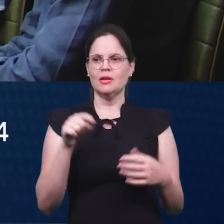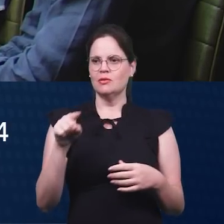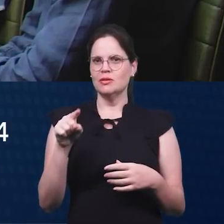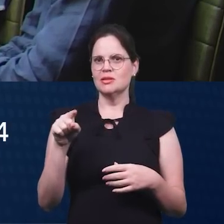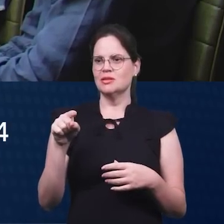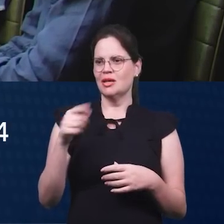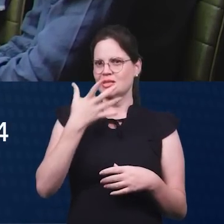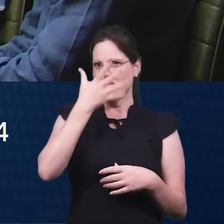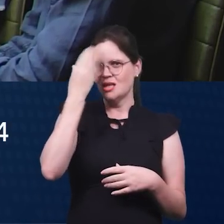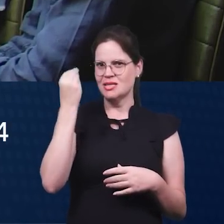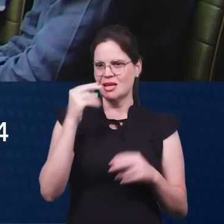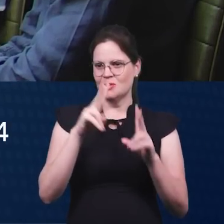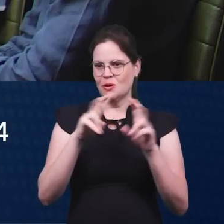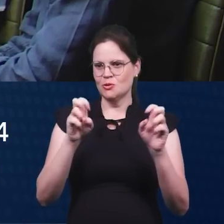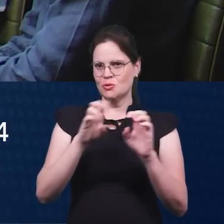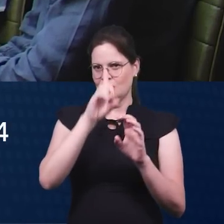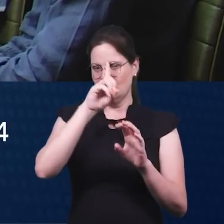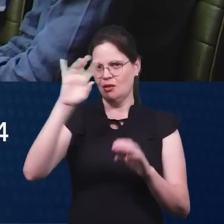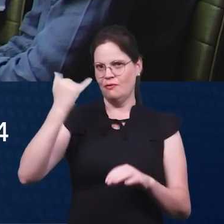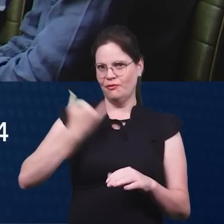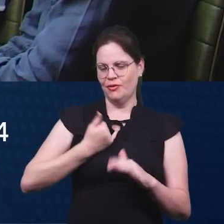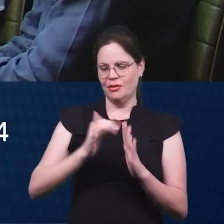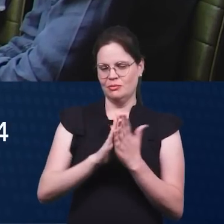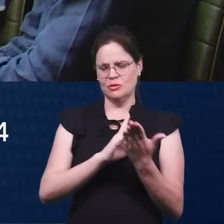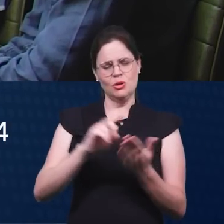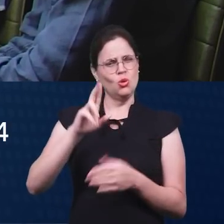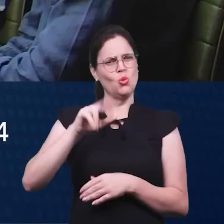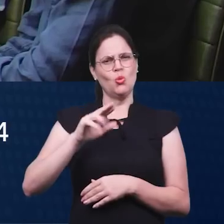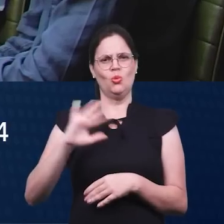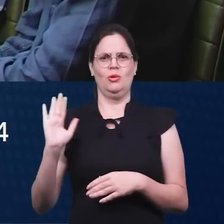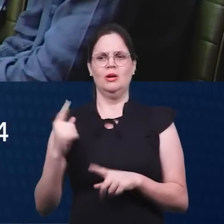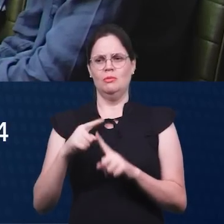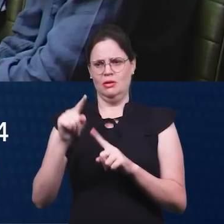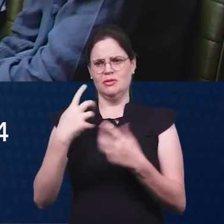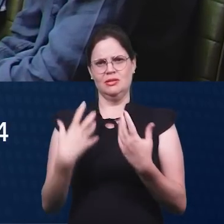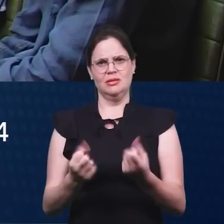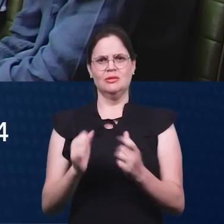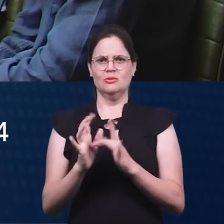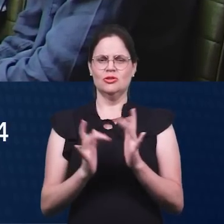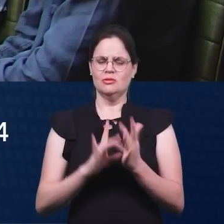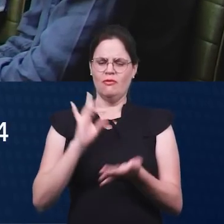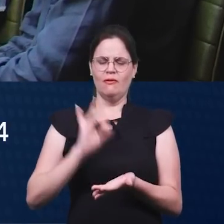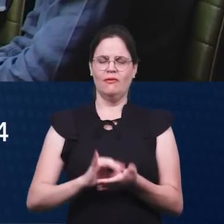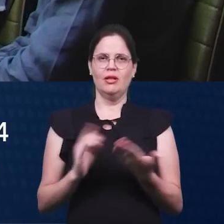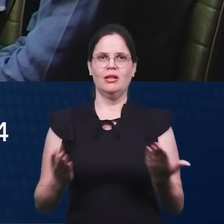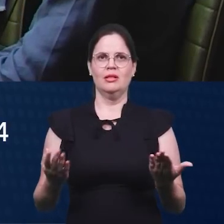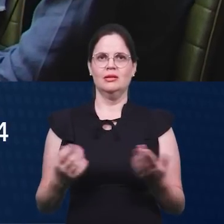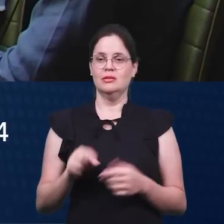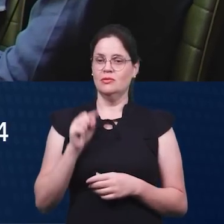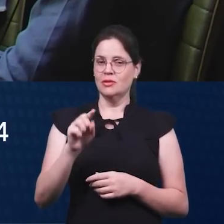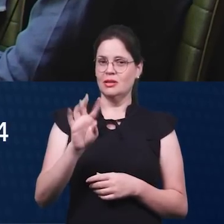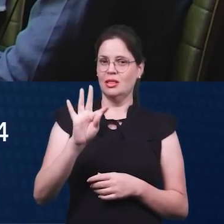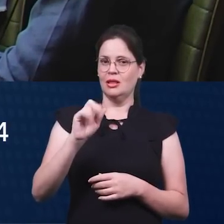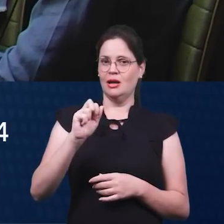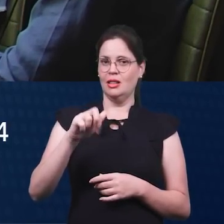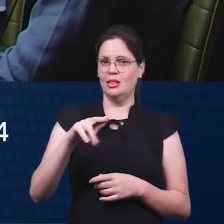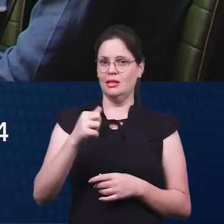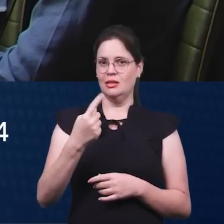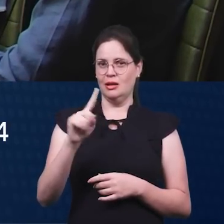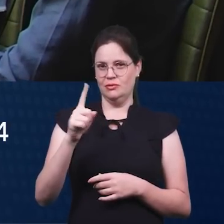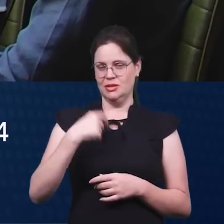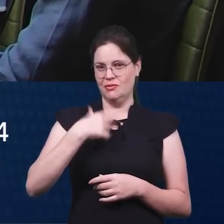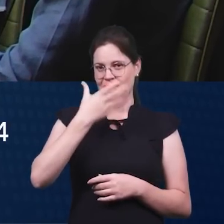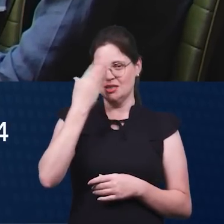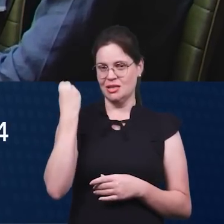você através da palavra. Quando você realmente aceitou Jesus de coração. Nunca mais, Tainá, você vai esquecer quando os